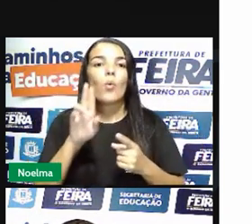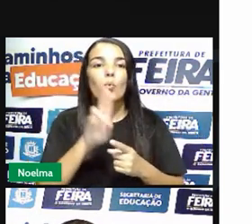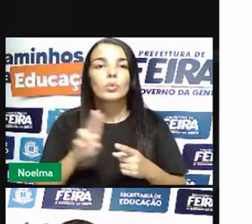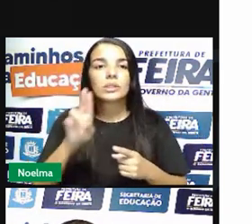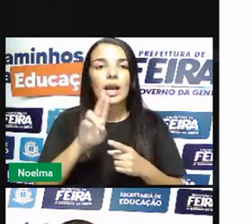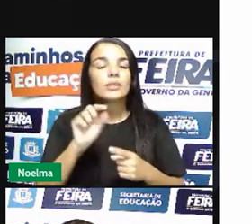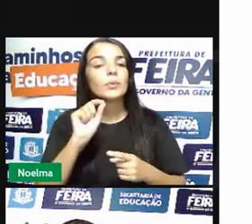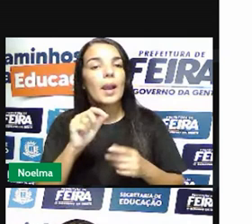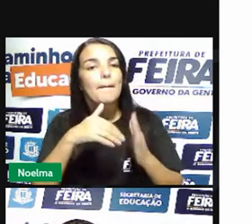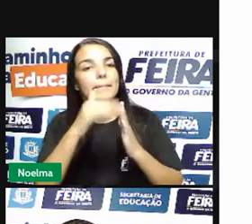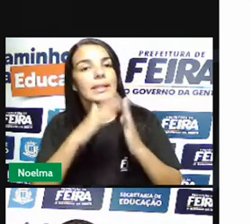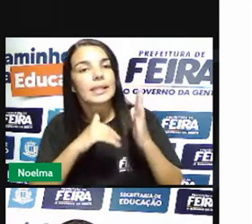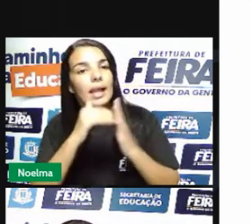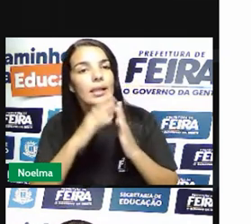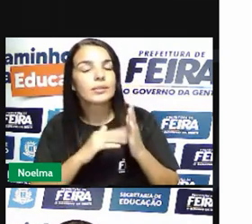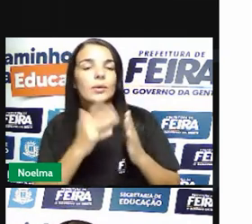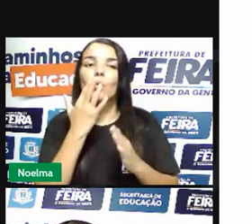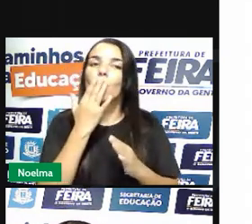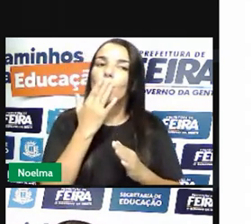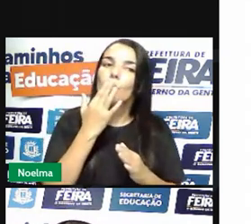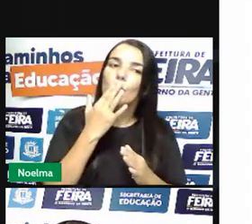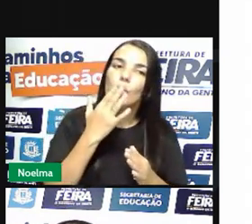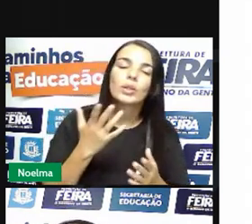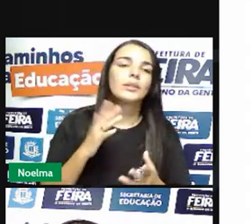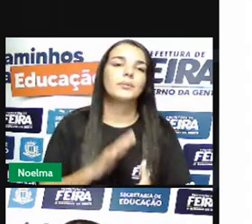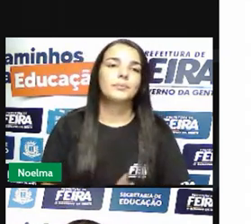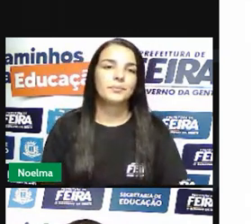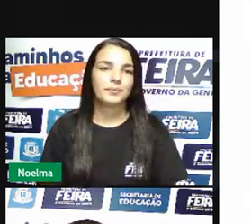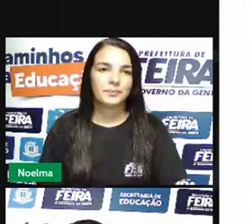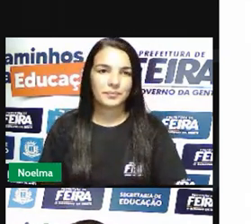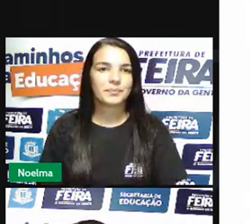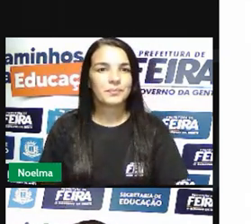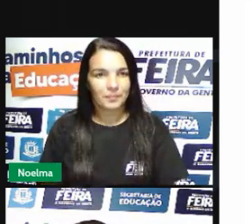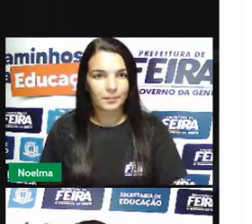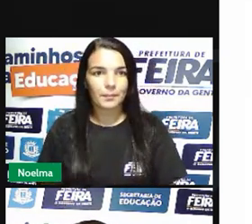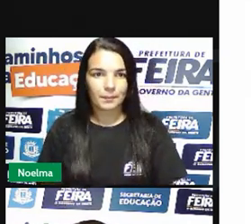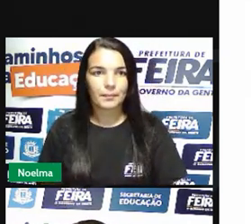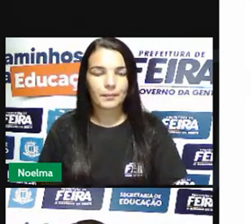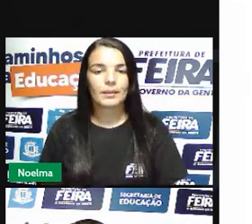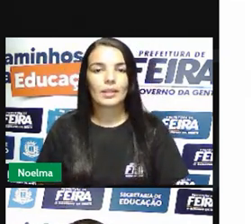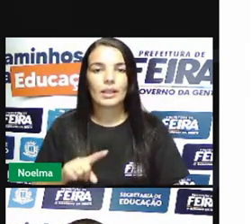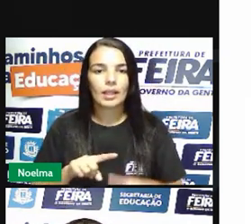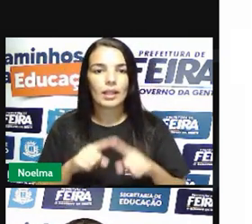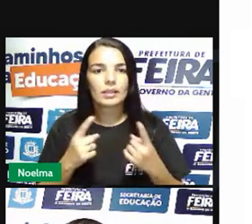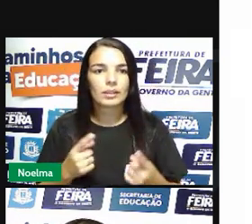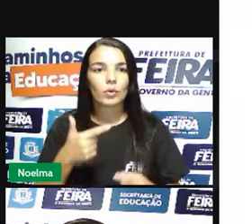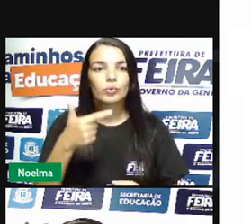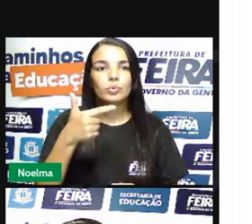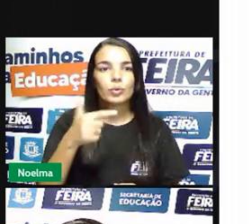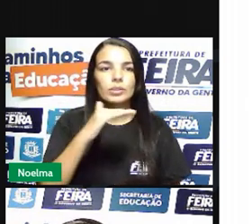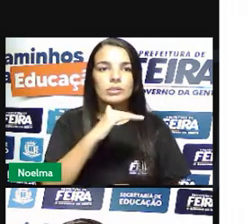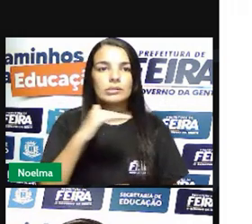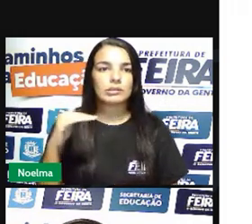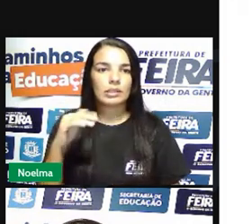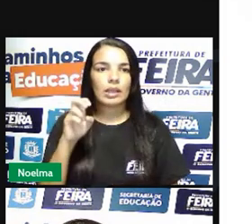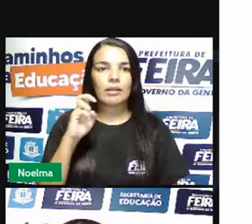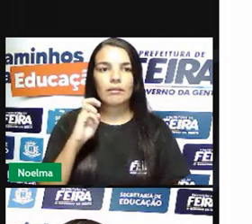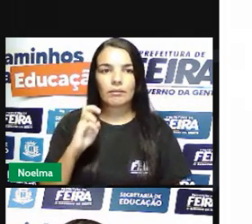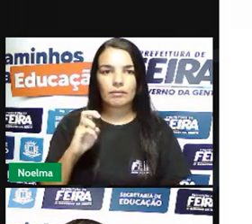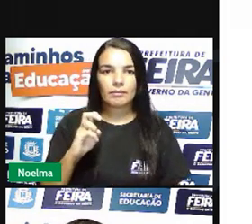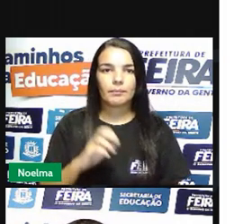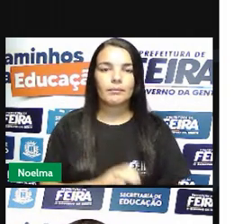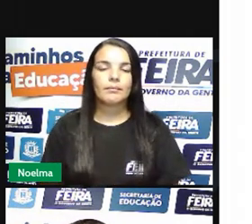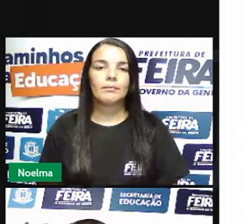é o numerador ou não aí dois triângulos certo aí a gente tem a fração dois quintos